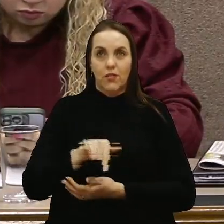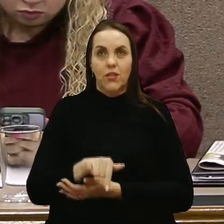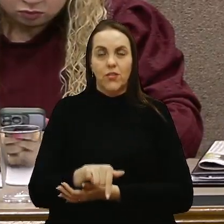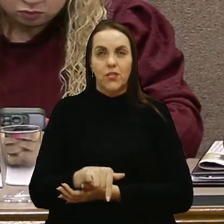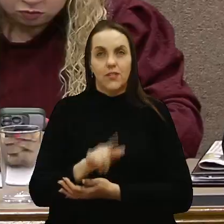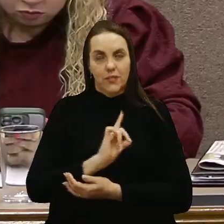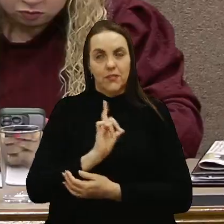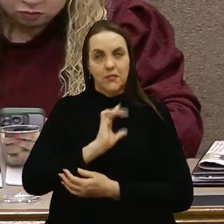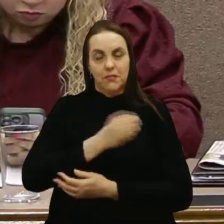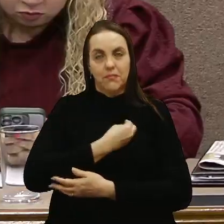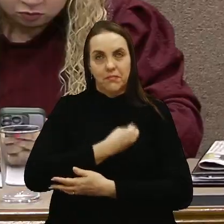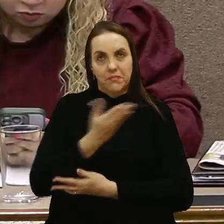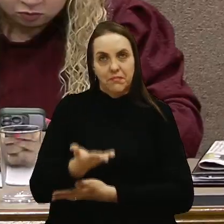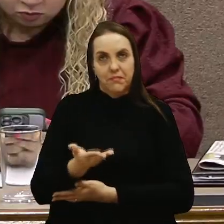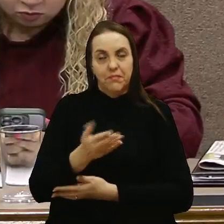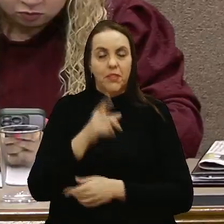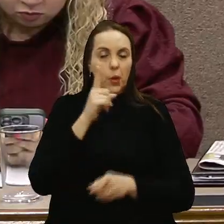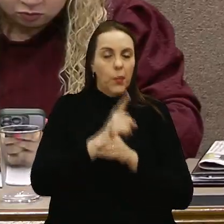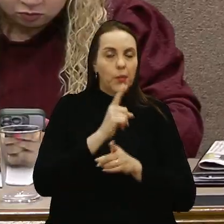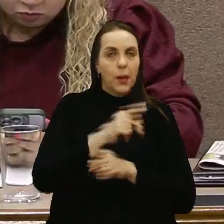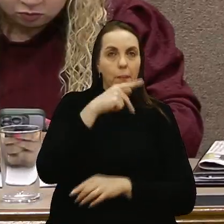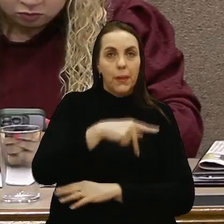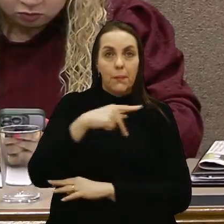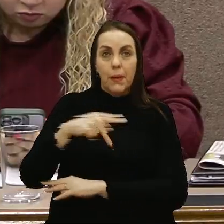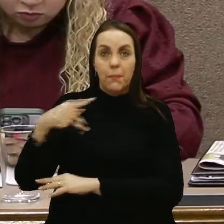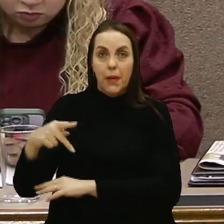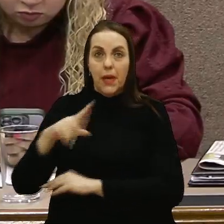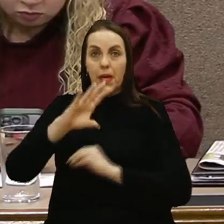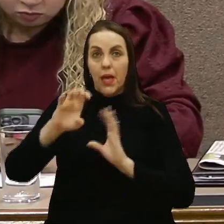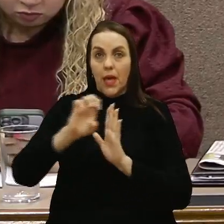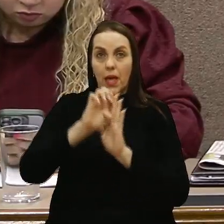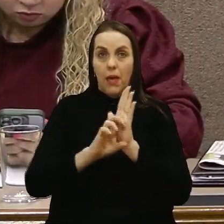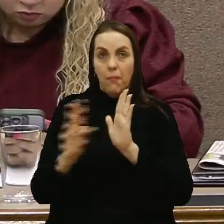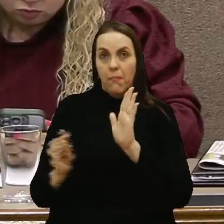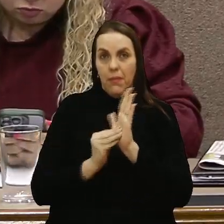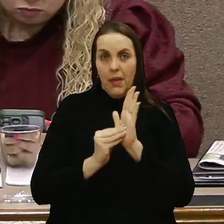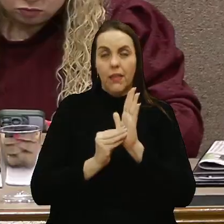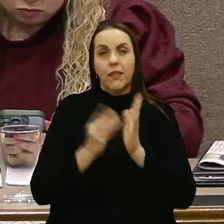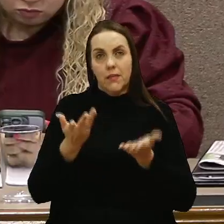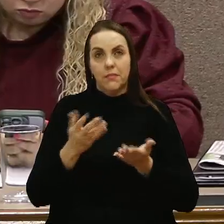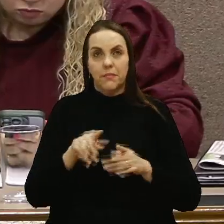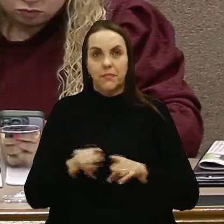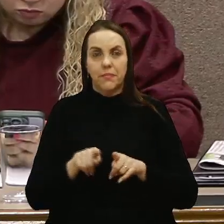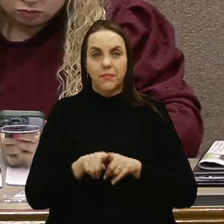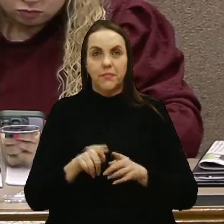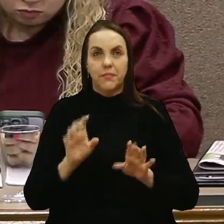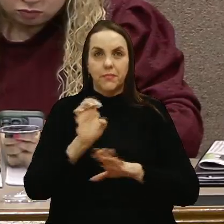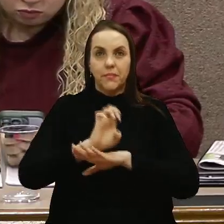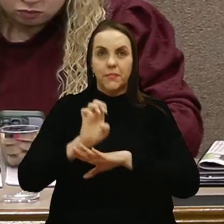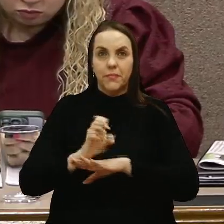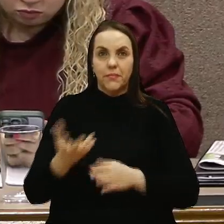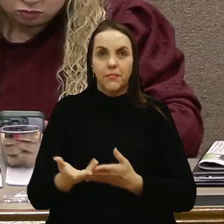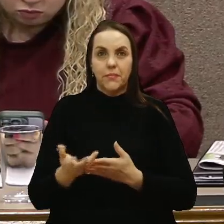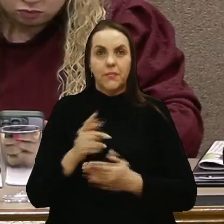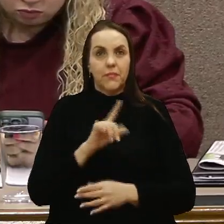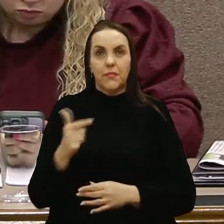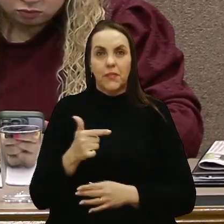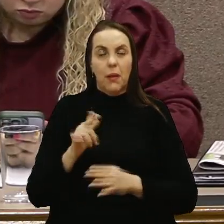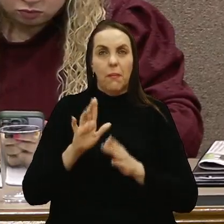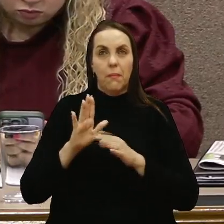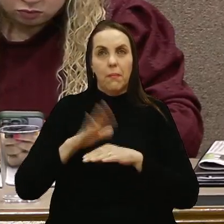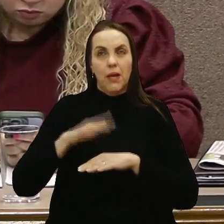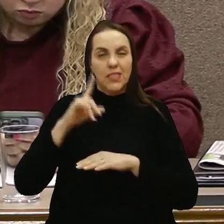de encontrar solução, seja PPP, sejam emendas parlamentares, sejam convênios com o Estado, para que nós não tenhamos mais gargalos e Caxias